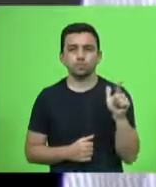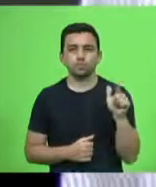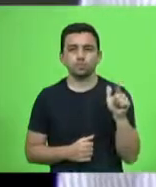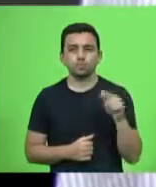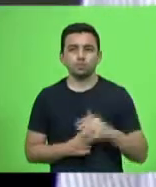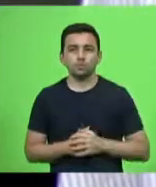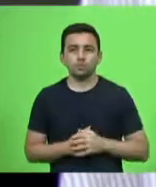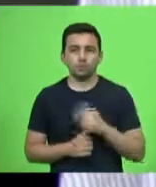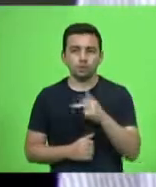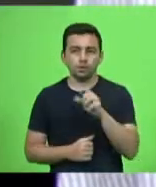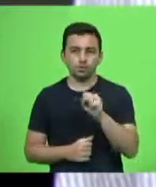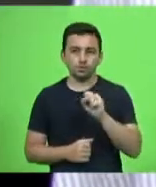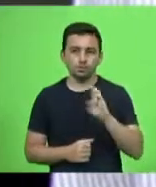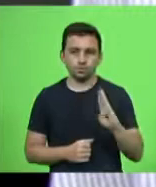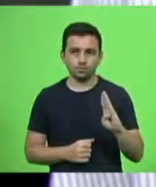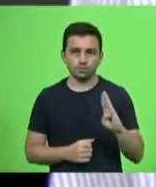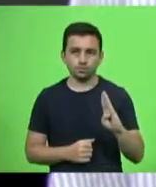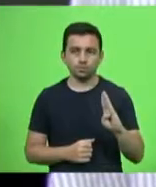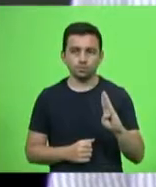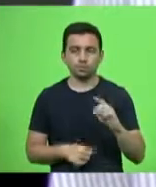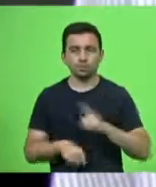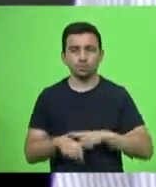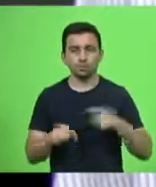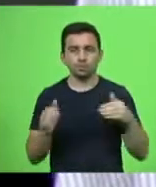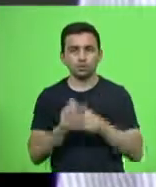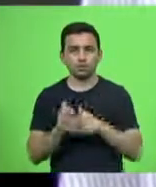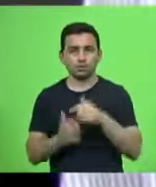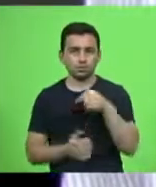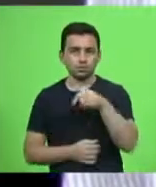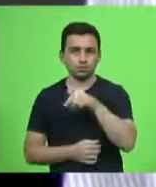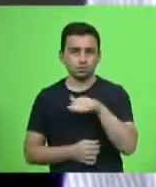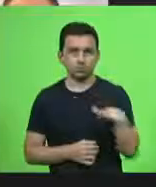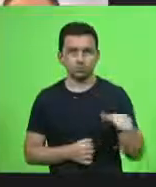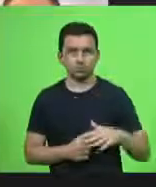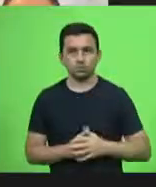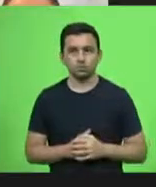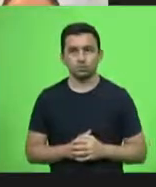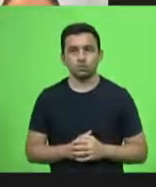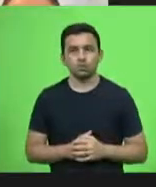e PSB, pelo tempo de até 7 minutos e meio.